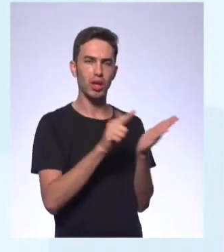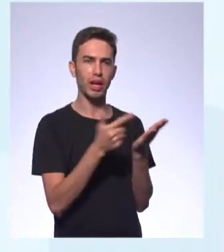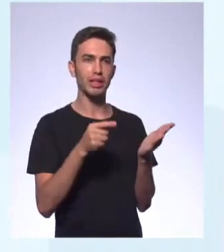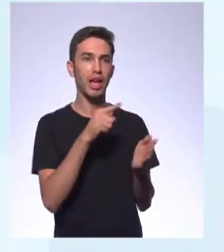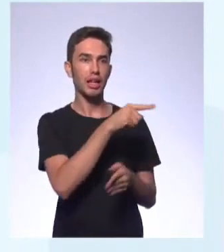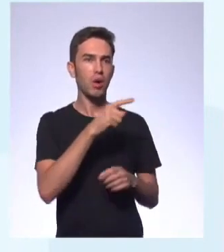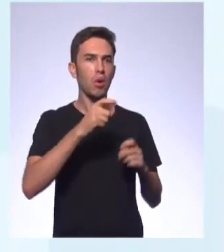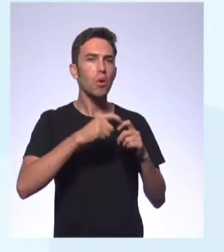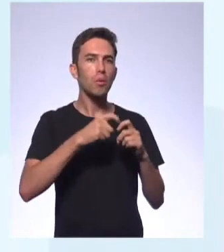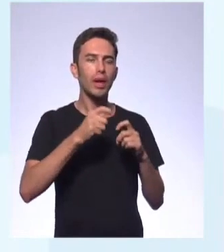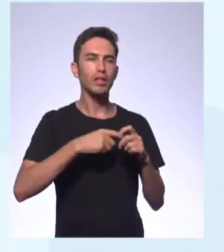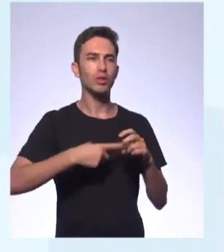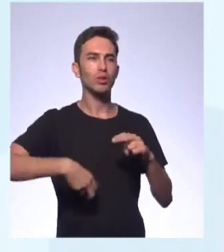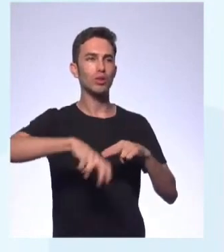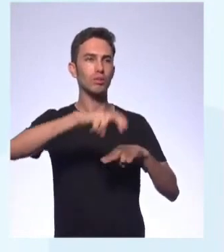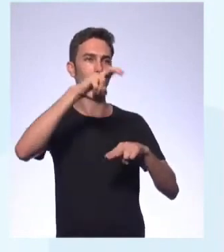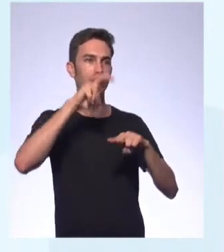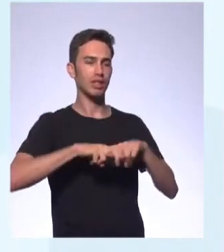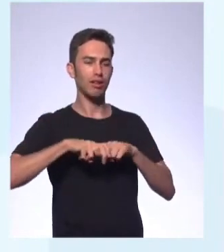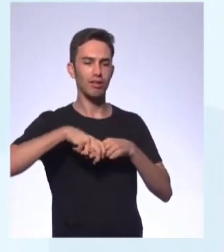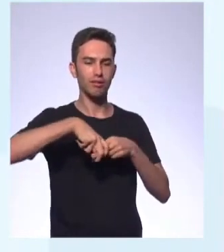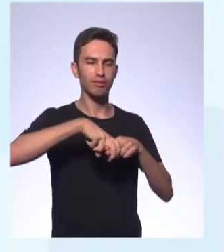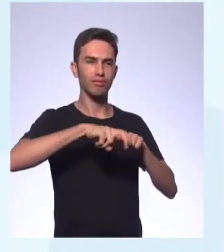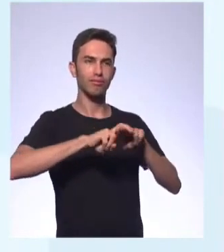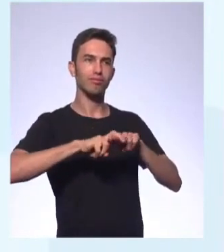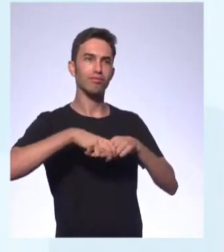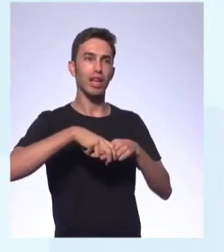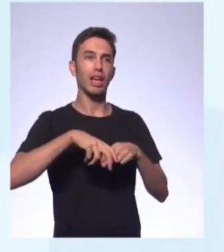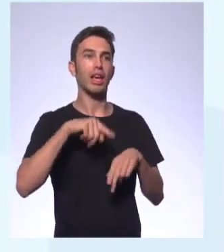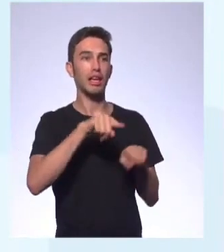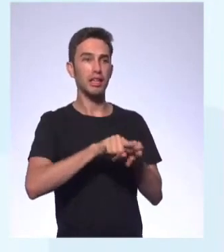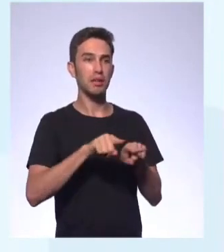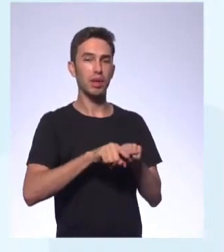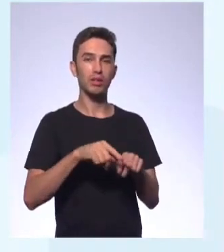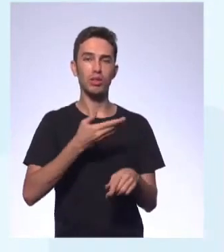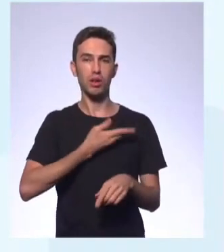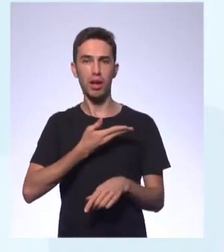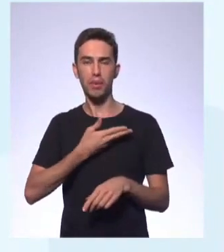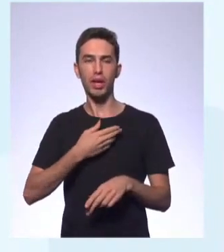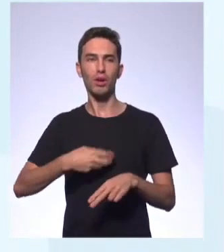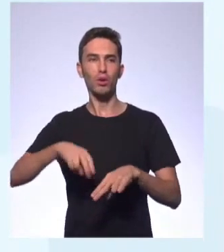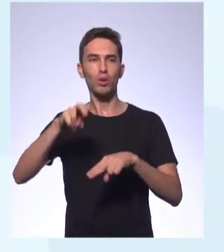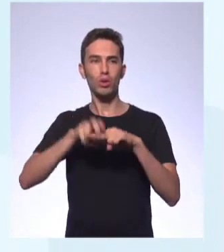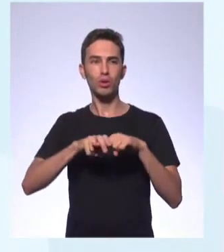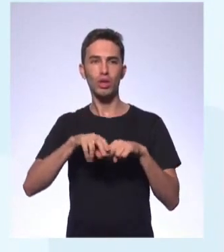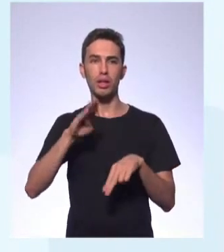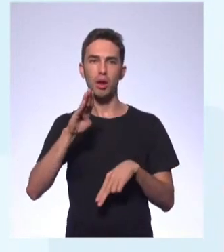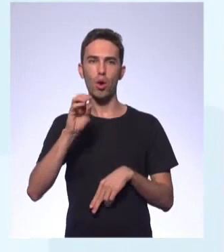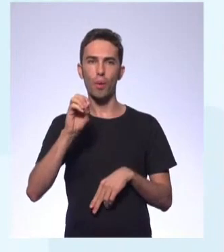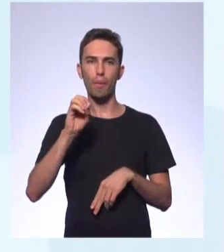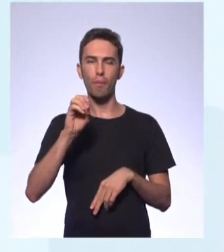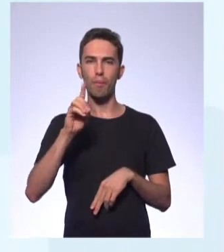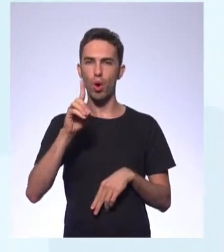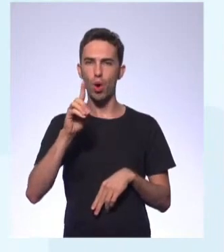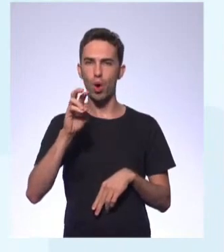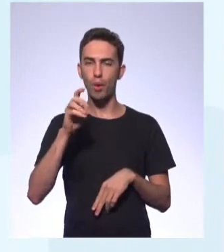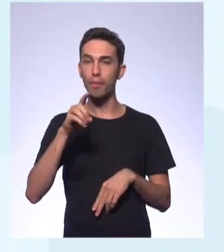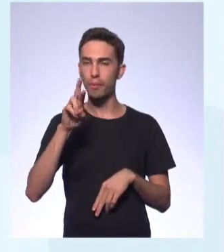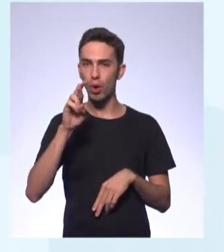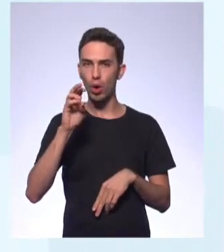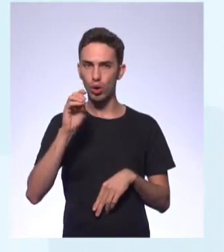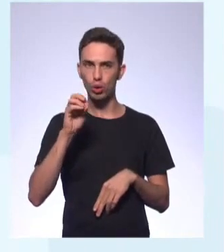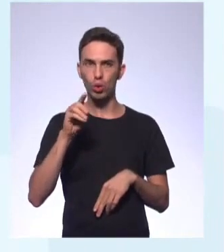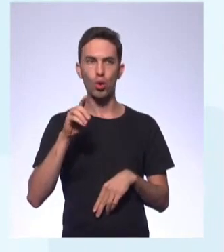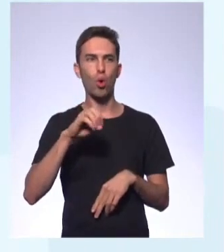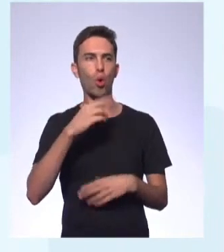médico sentava-se a uma cadeira de balanço e o seu amigo numa dessas, a que chamam de bordo ou de lona. De